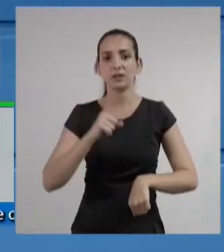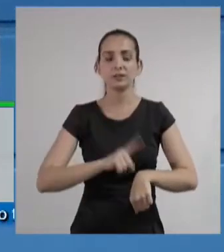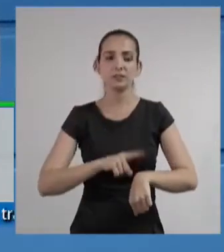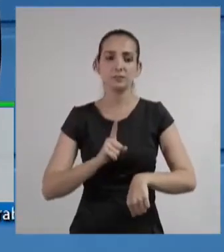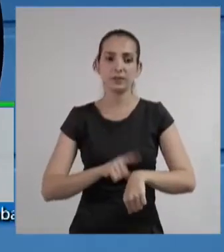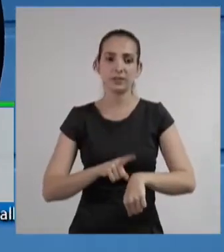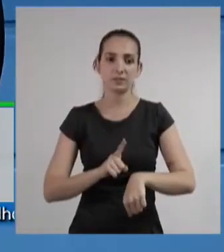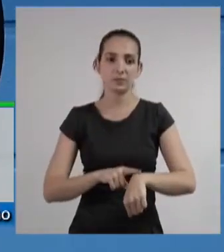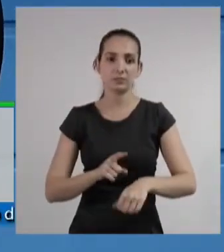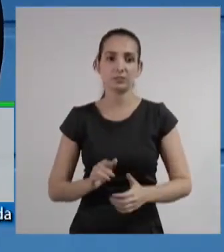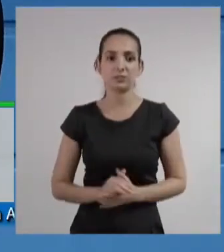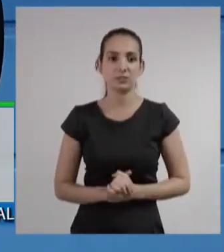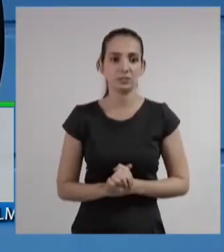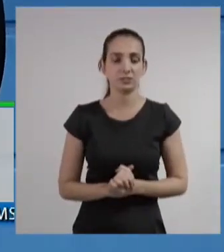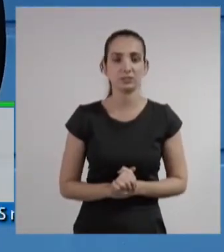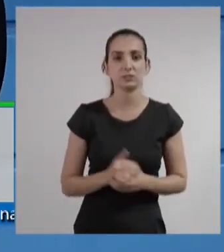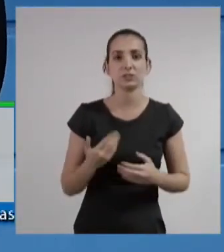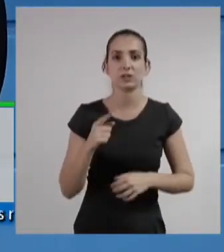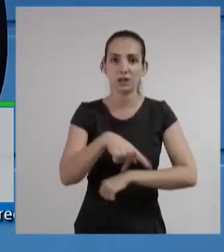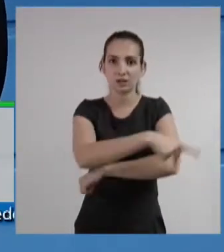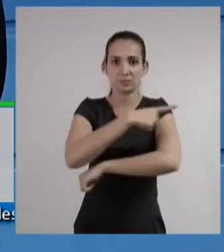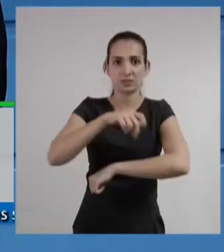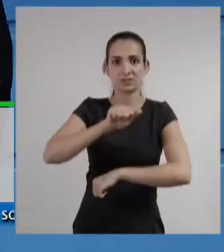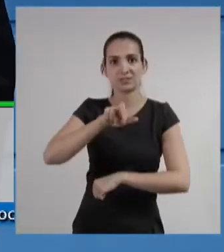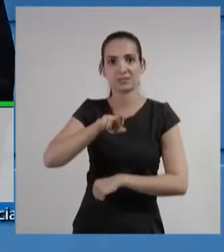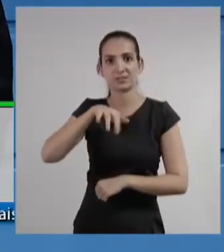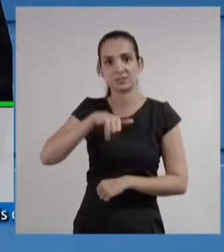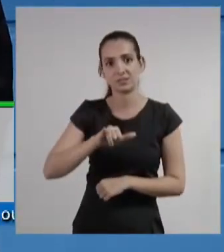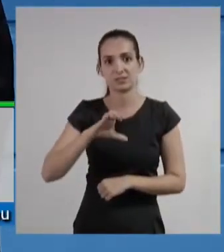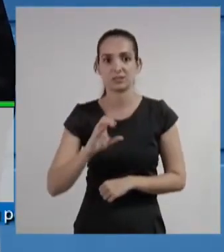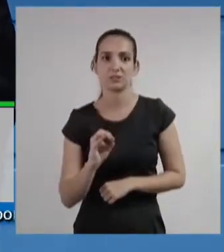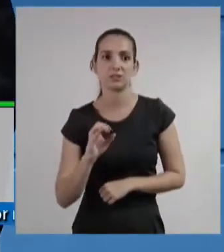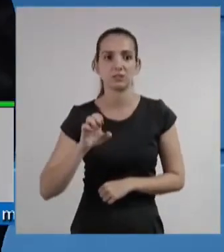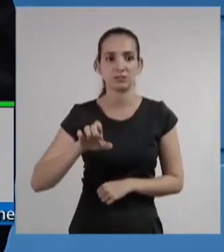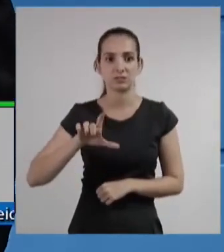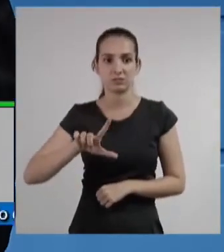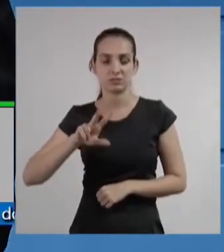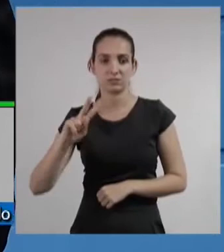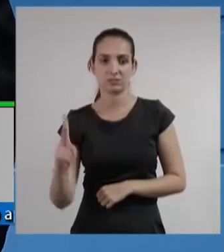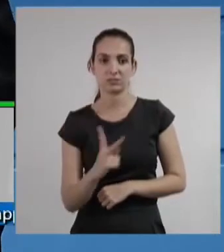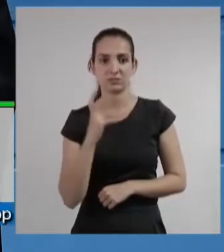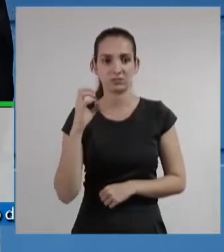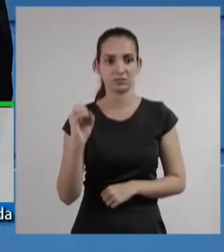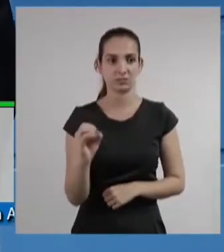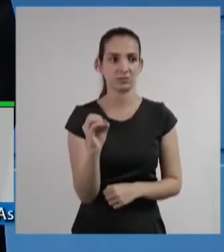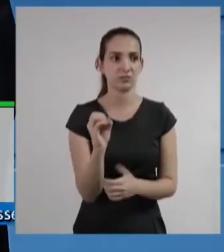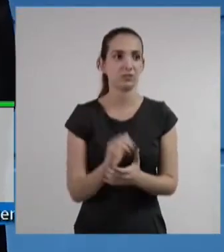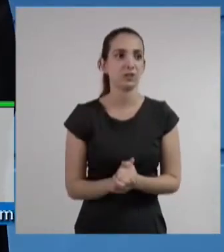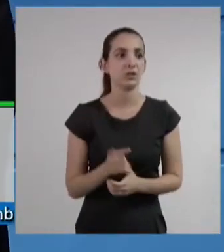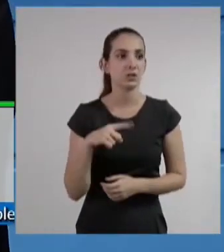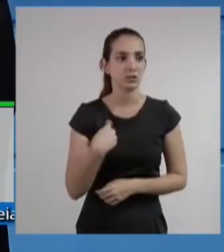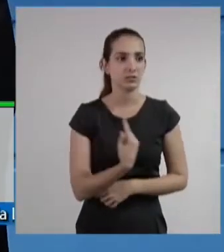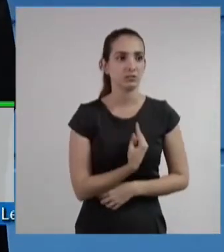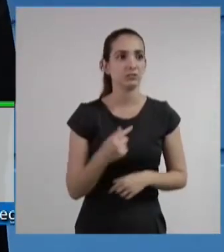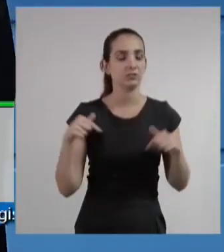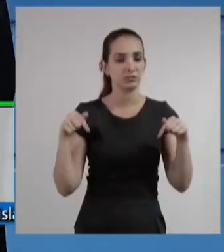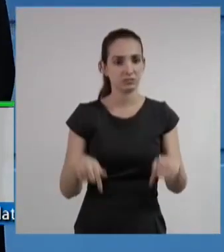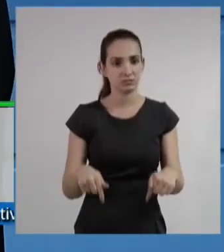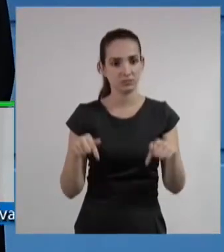Ari Coelho. E a primeira feira foi um sucesso, e quero registrar aqui, nós,